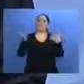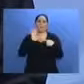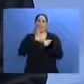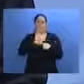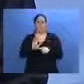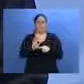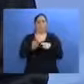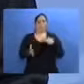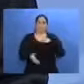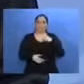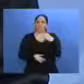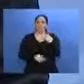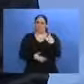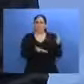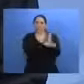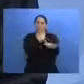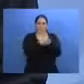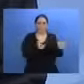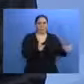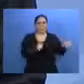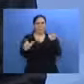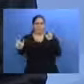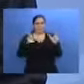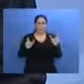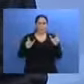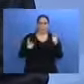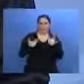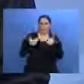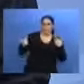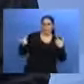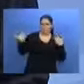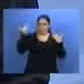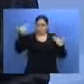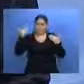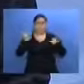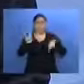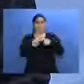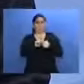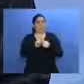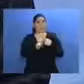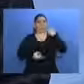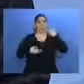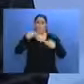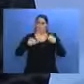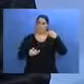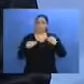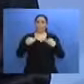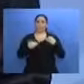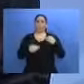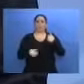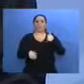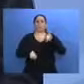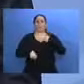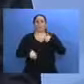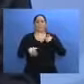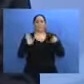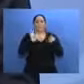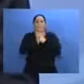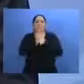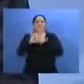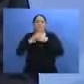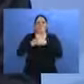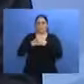fui covardemente agredido nos últimos dias com insinuações, inclusive a própria justiça tirou do programa eleitoral